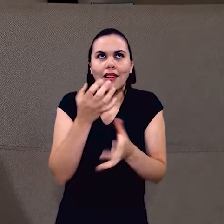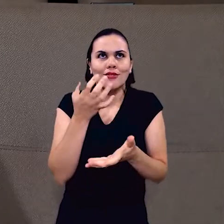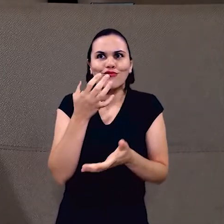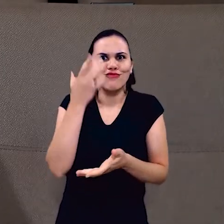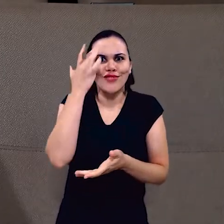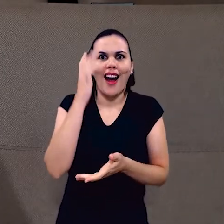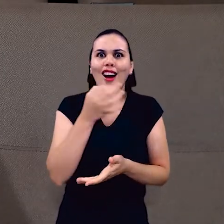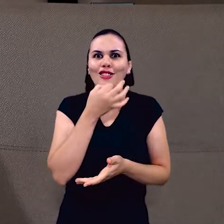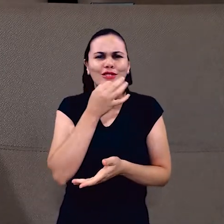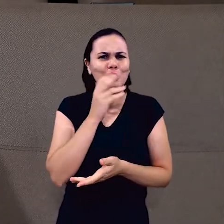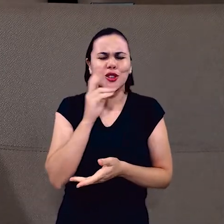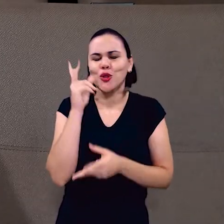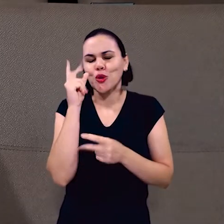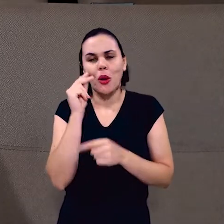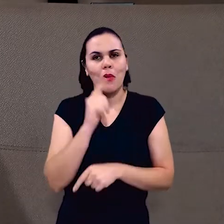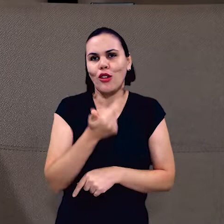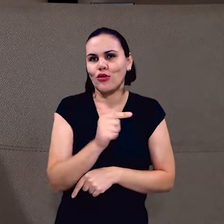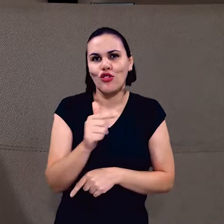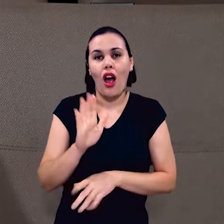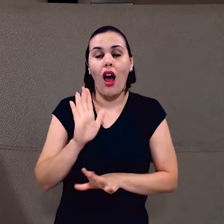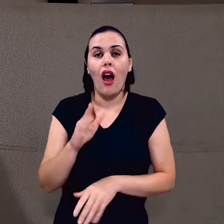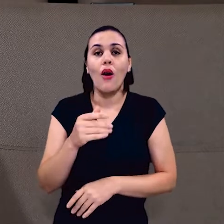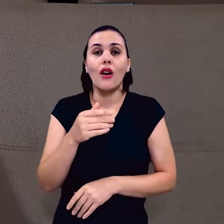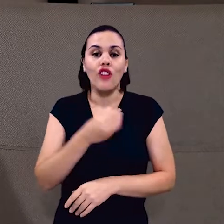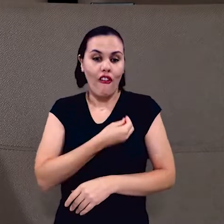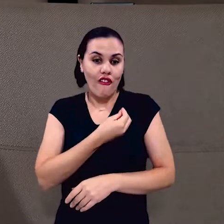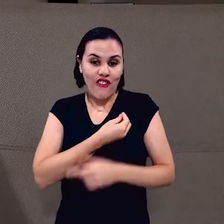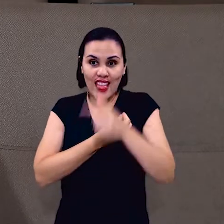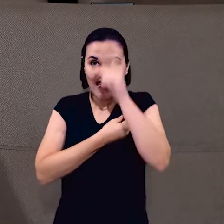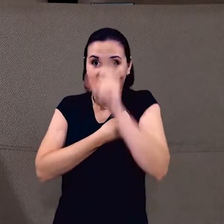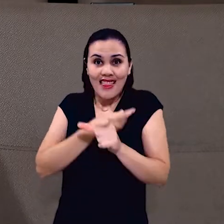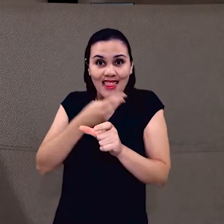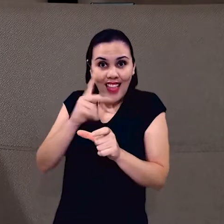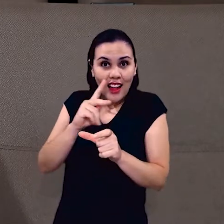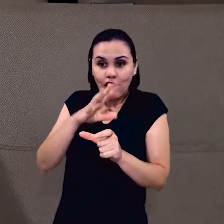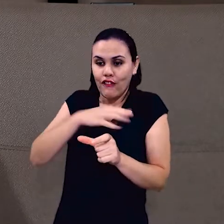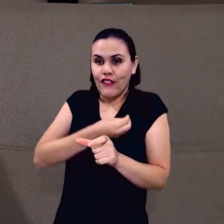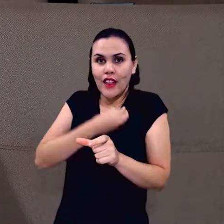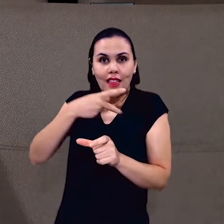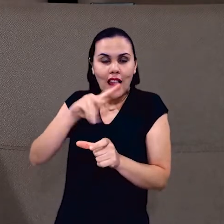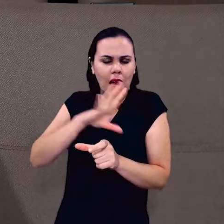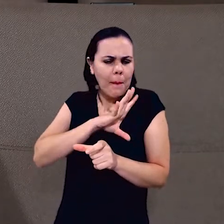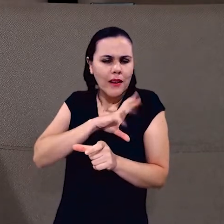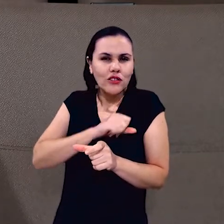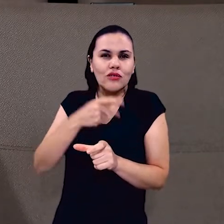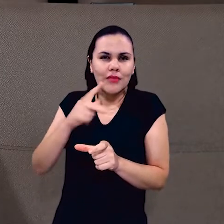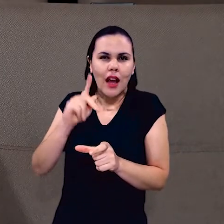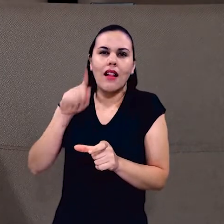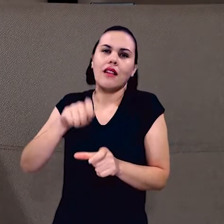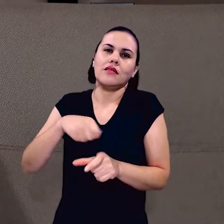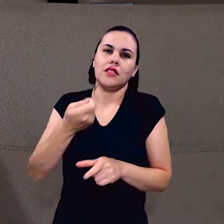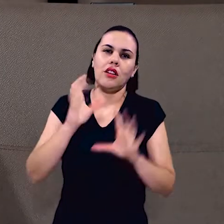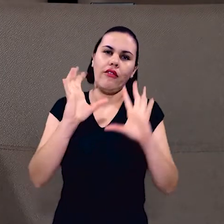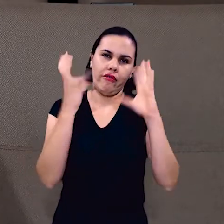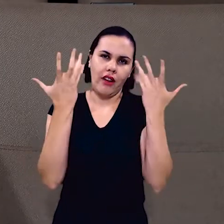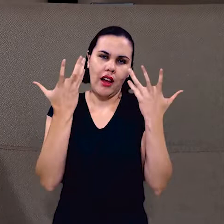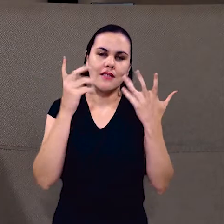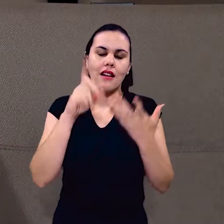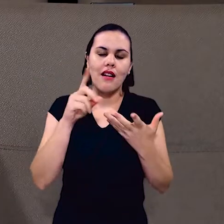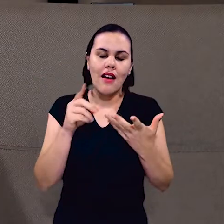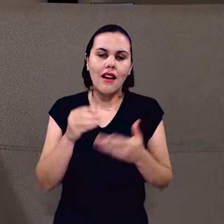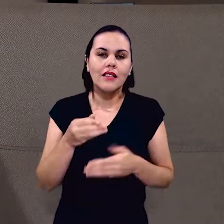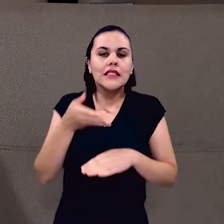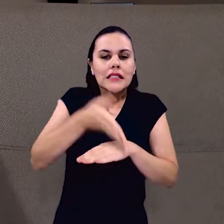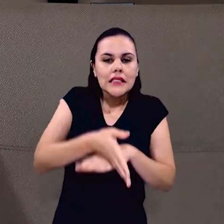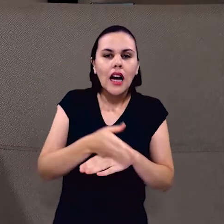eu acho que ela não dormia. Eu acho que ela vivia para a festa. A maior paixão dela